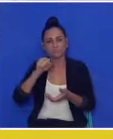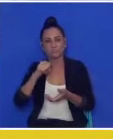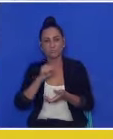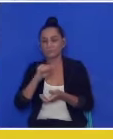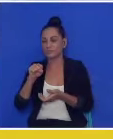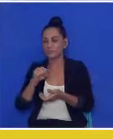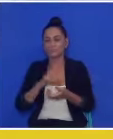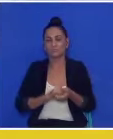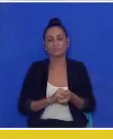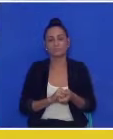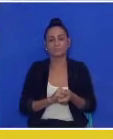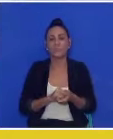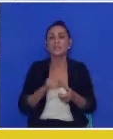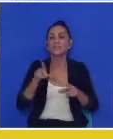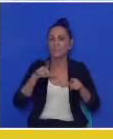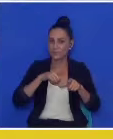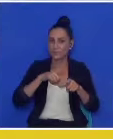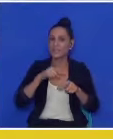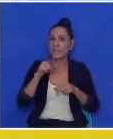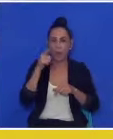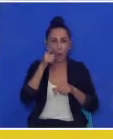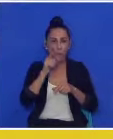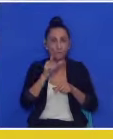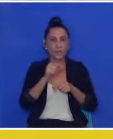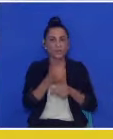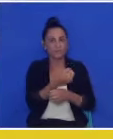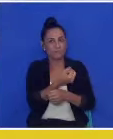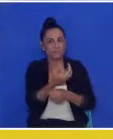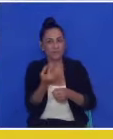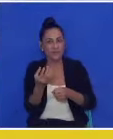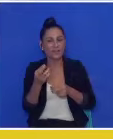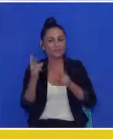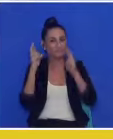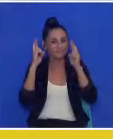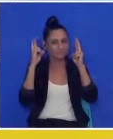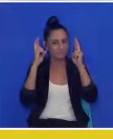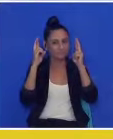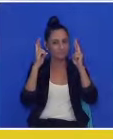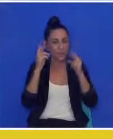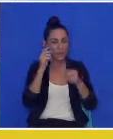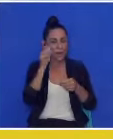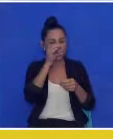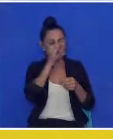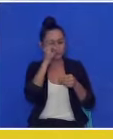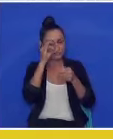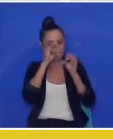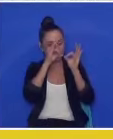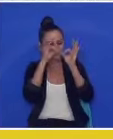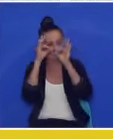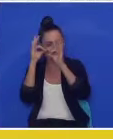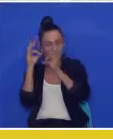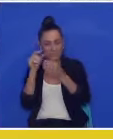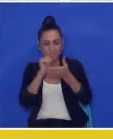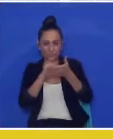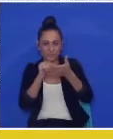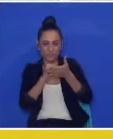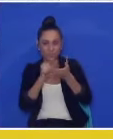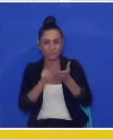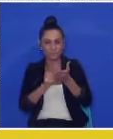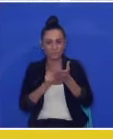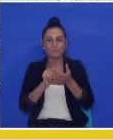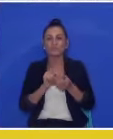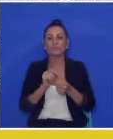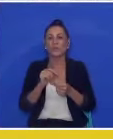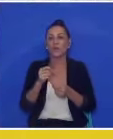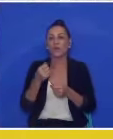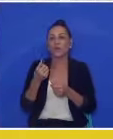sorteio do dia de sorte. Você tem muitas chances de ganhar. Apostou? Fique de olho na sua aposta. Vamos começar. Bolas posicionadas. Globo